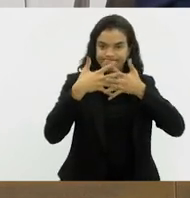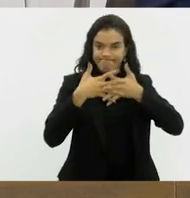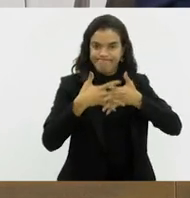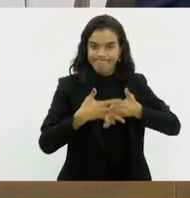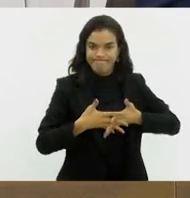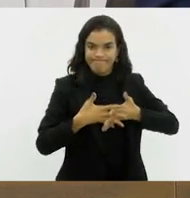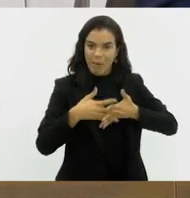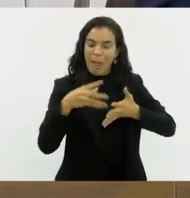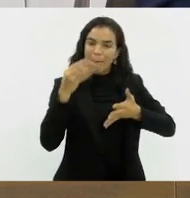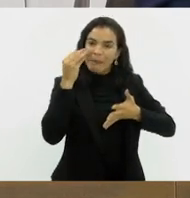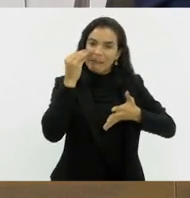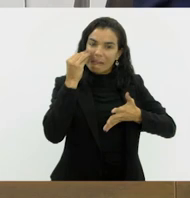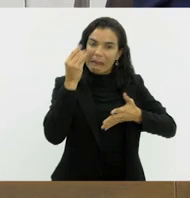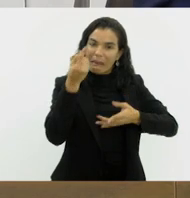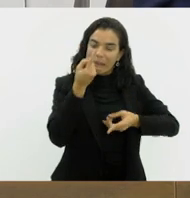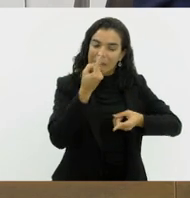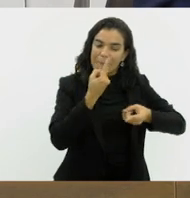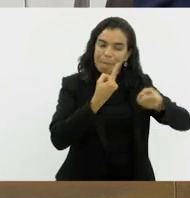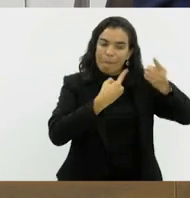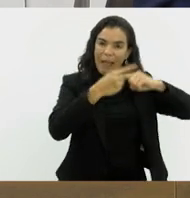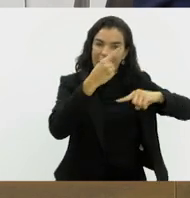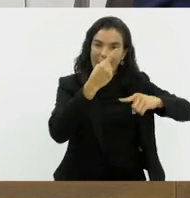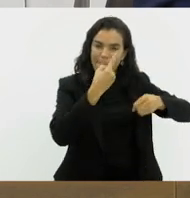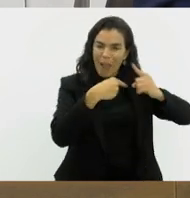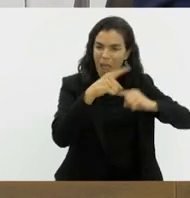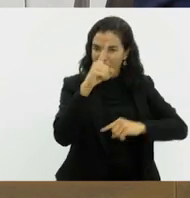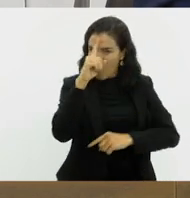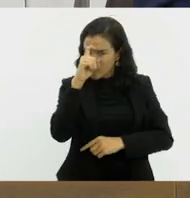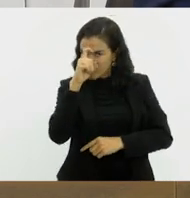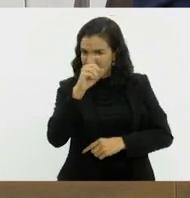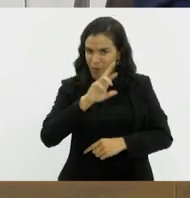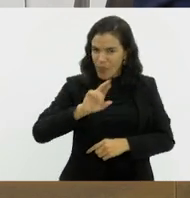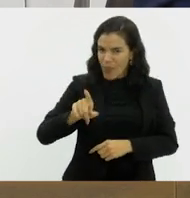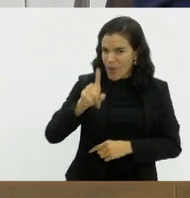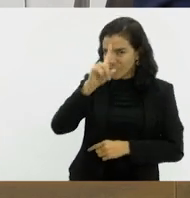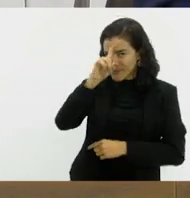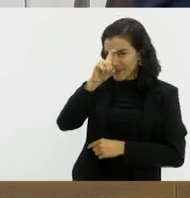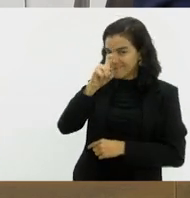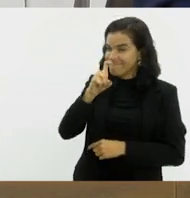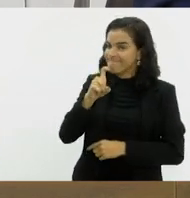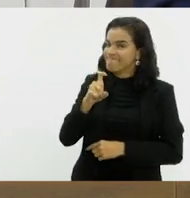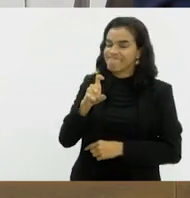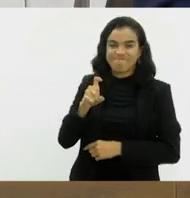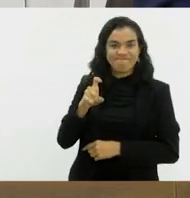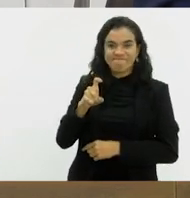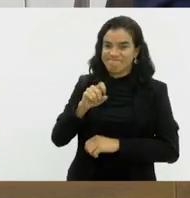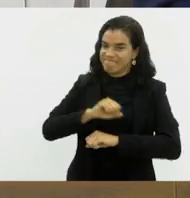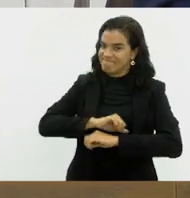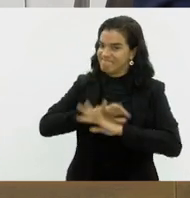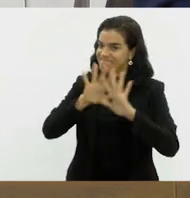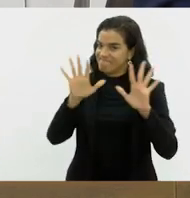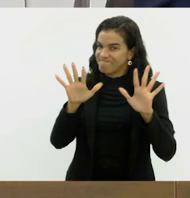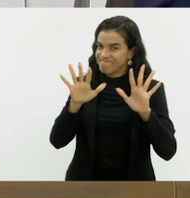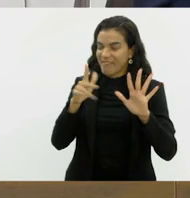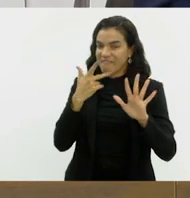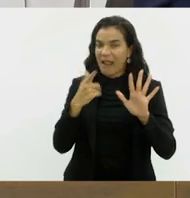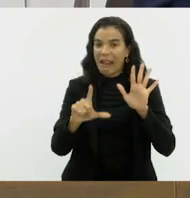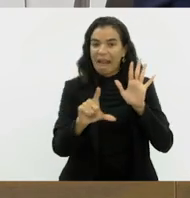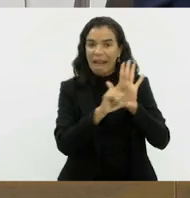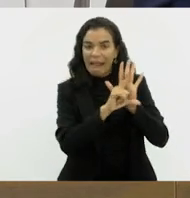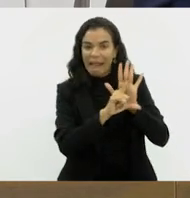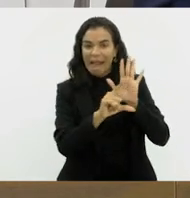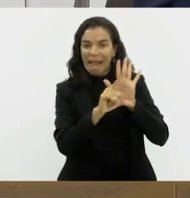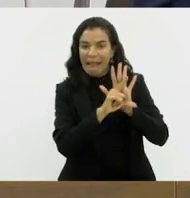formas, superar esse impasse, se, afinal, é um hospital ou não é um hospital, né? Referindo-se, às vezes, a leitos, às vezes,